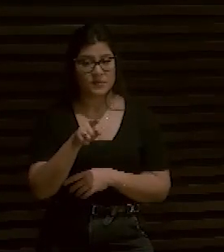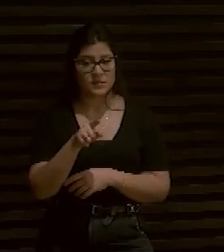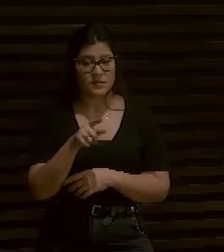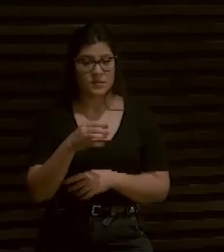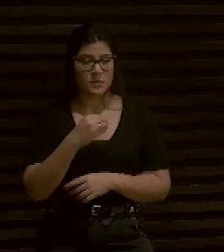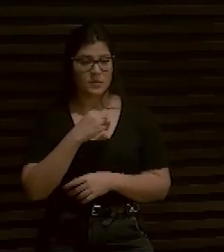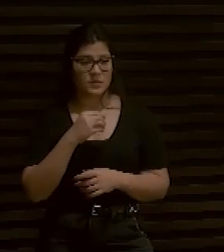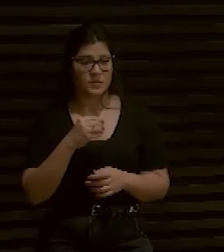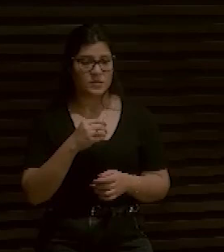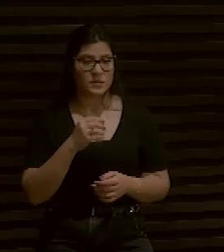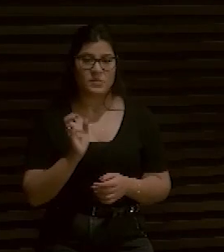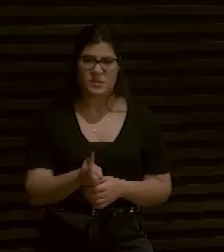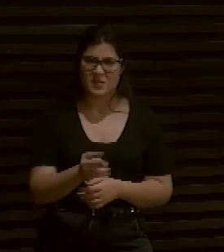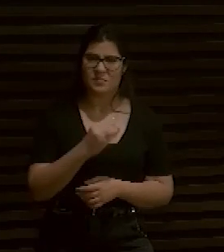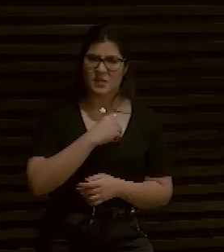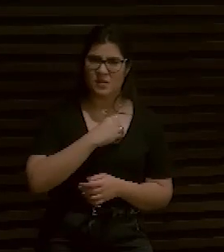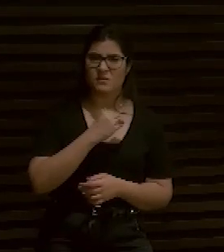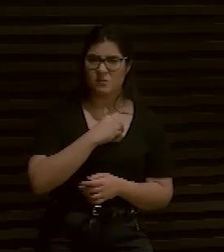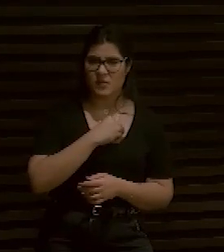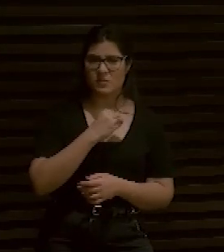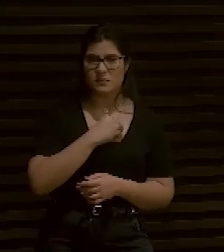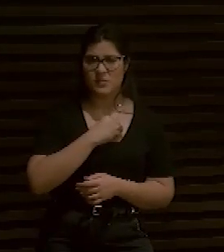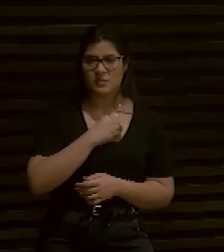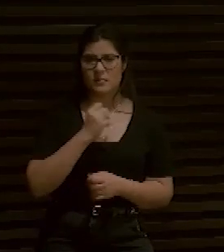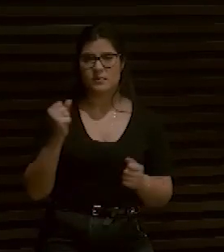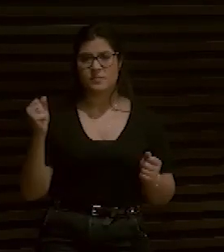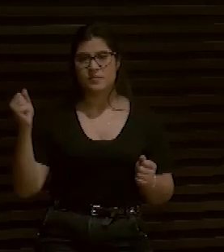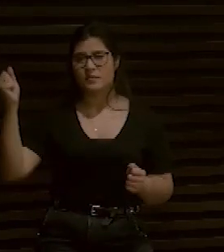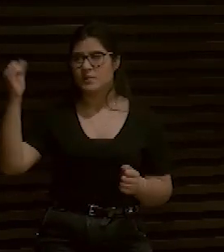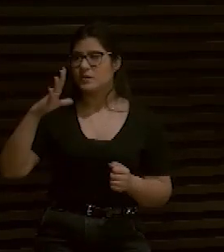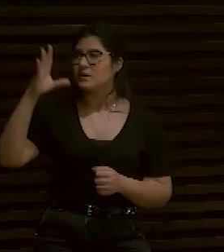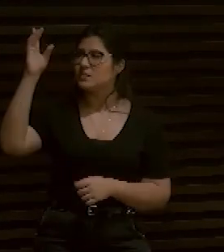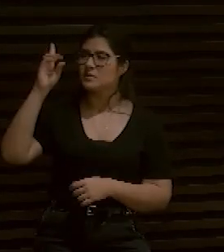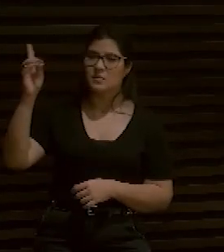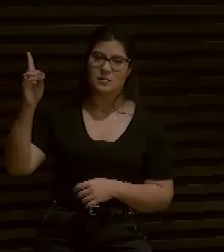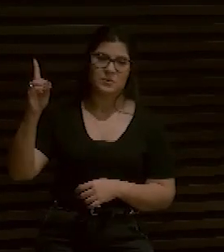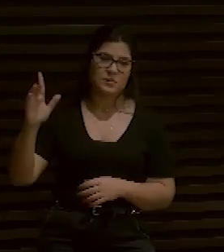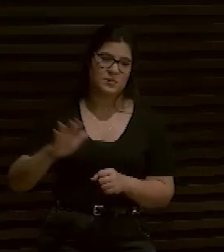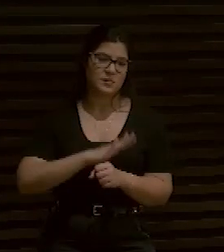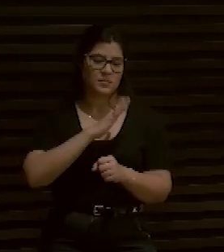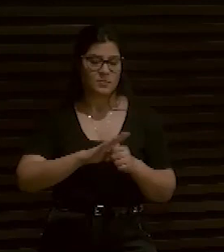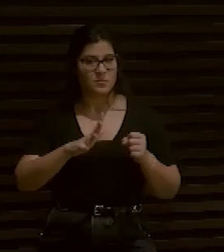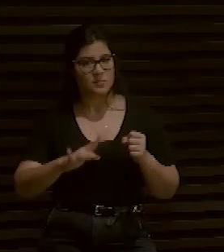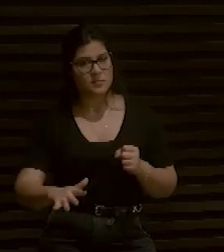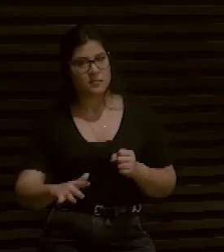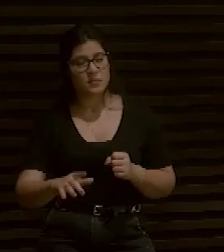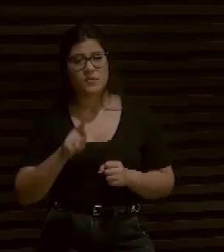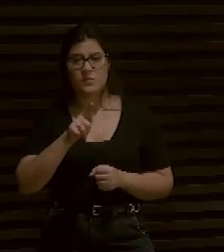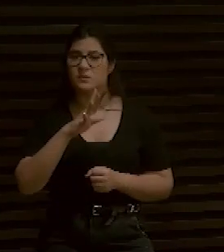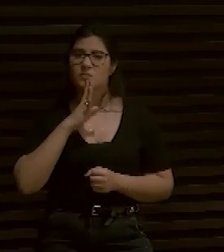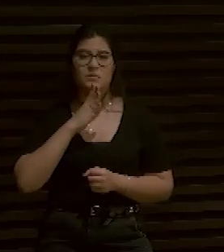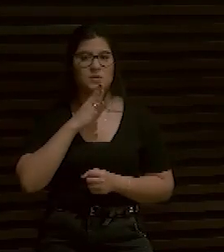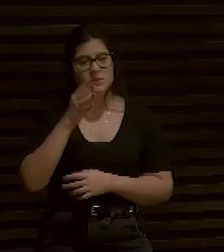pecando, ela fala assim, vou pecar para que a graça de Deus superabunde. Você não conheceu o Senhor